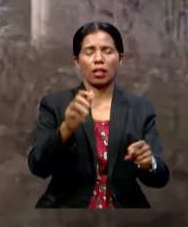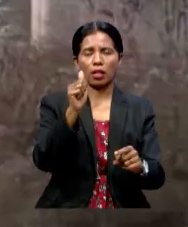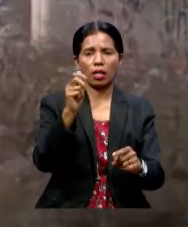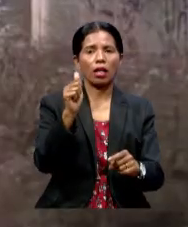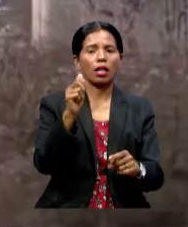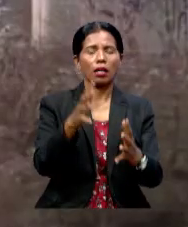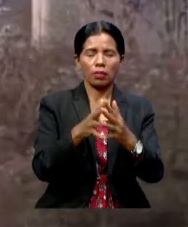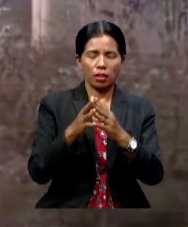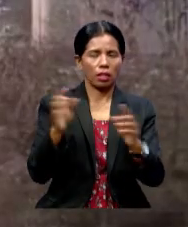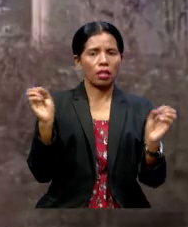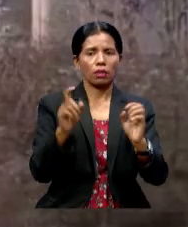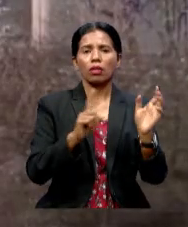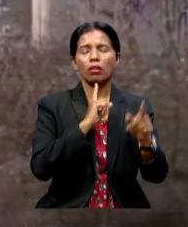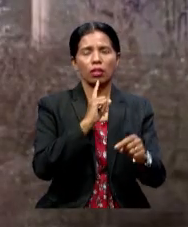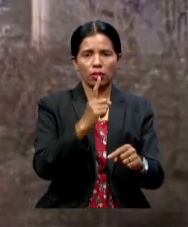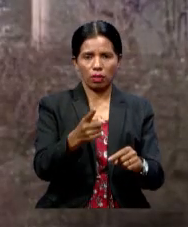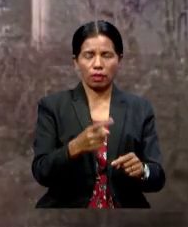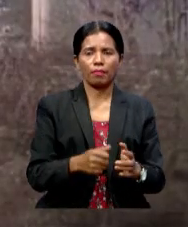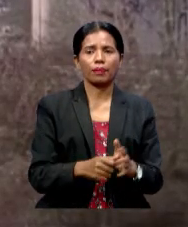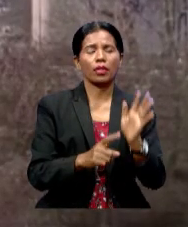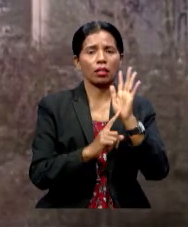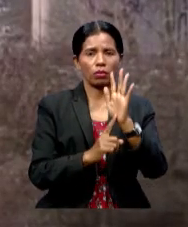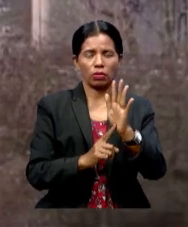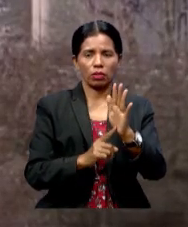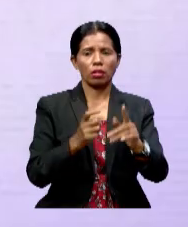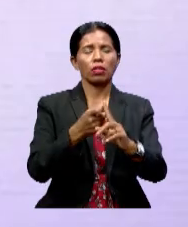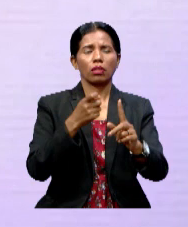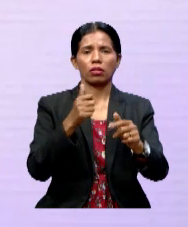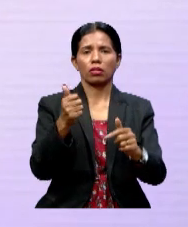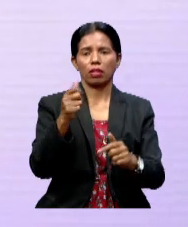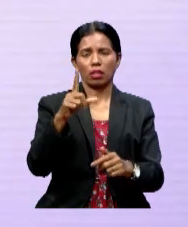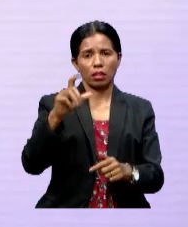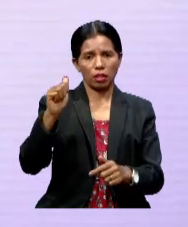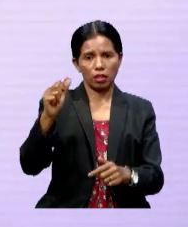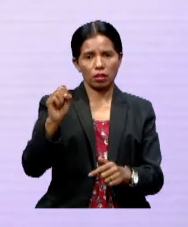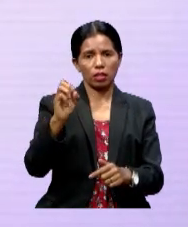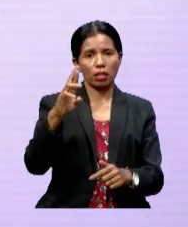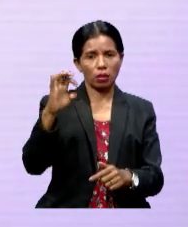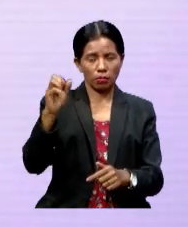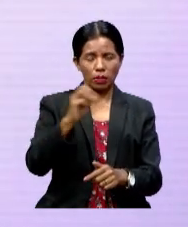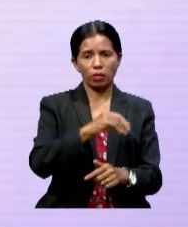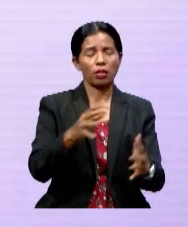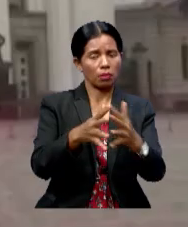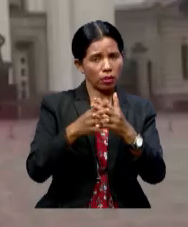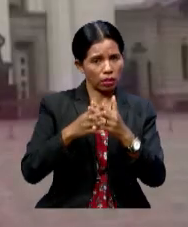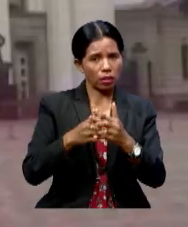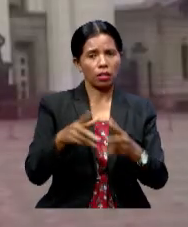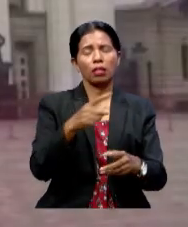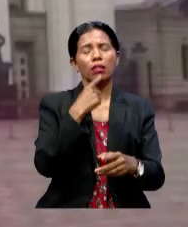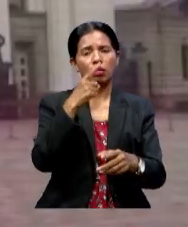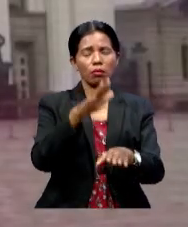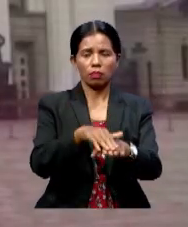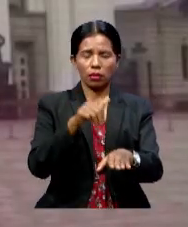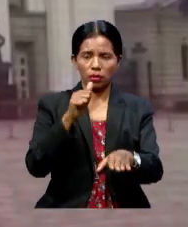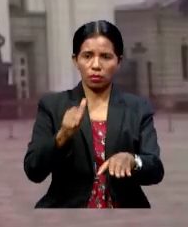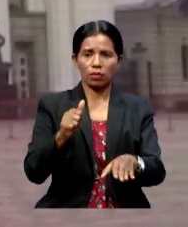Lacoi clarifica. Ter comunicado se cimeira mais que nessa aliança regional entre Europa e América Norte, NATO nos convida a falar